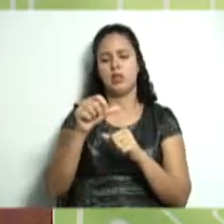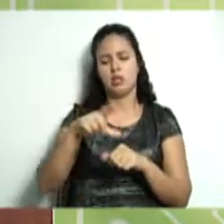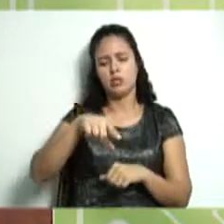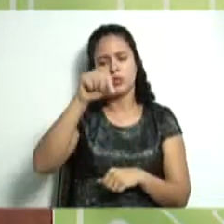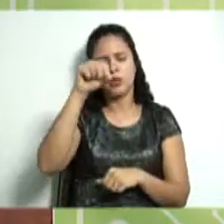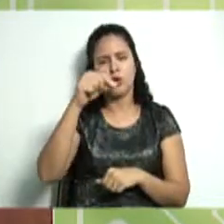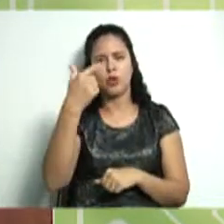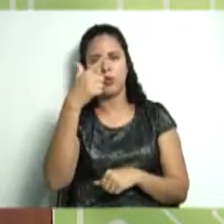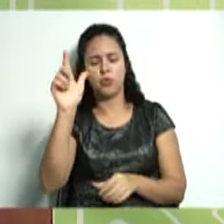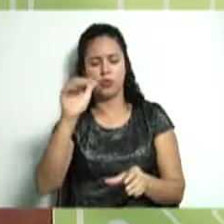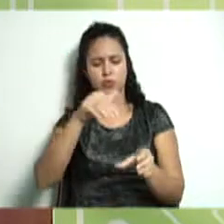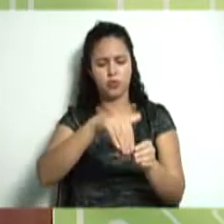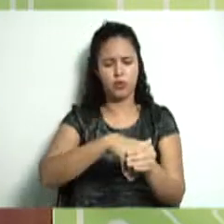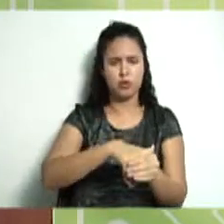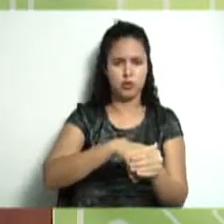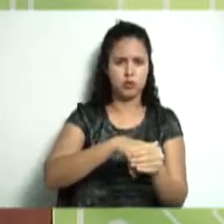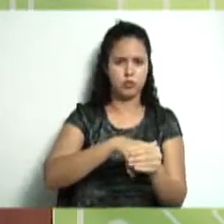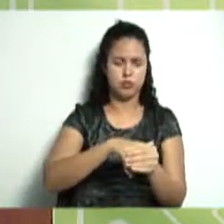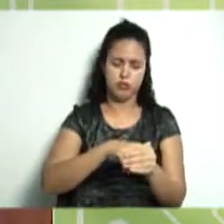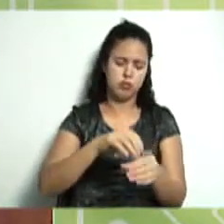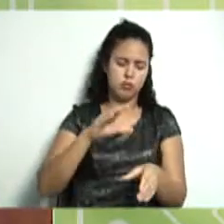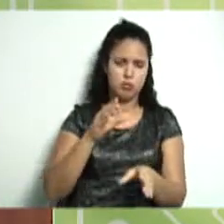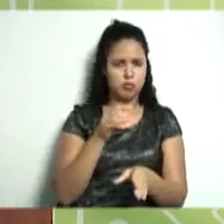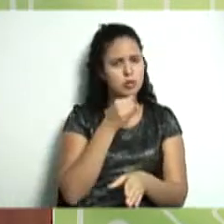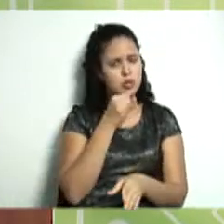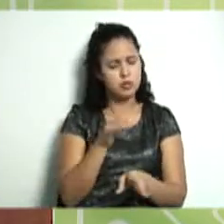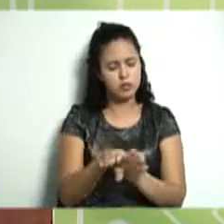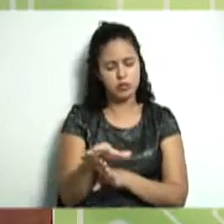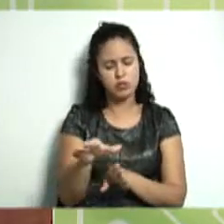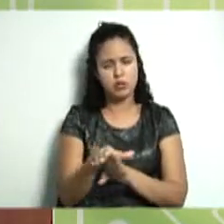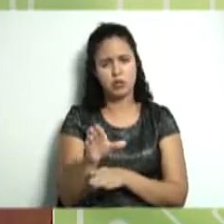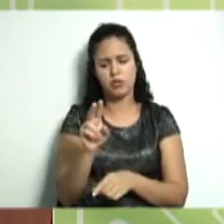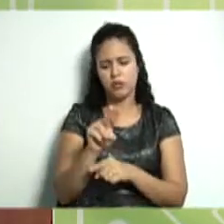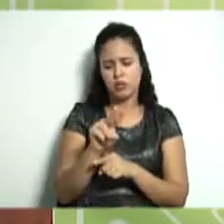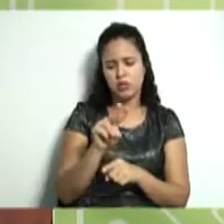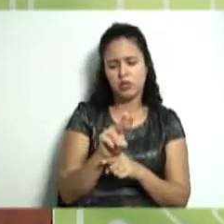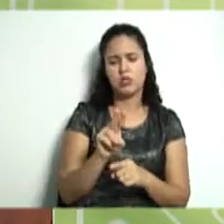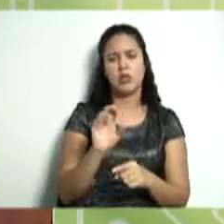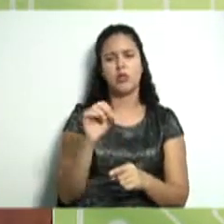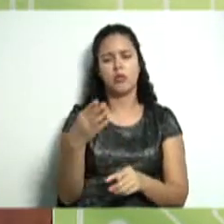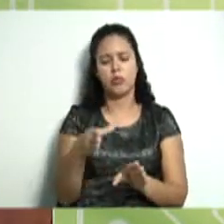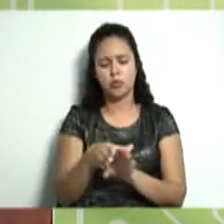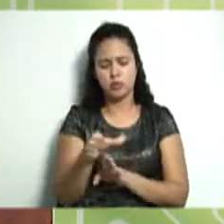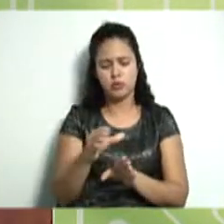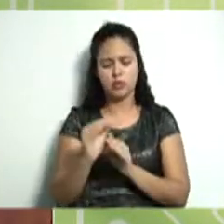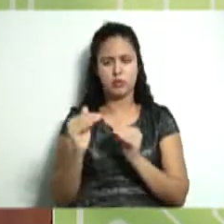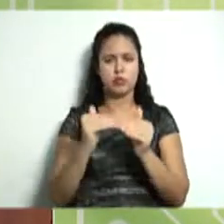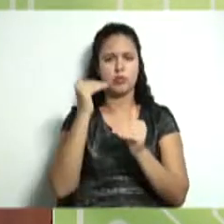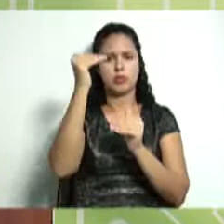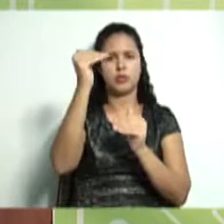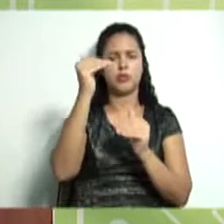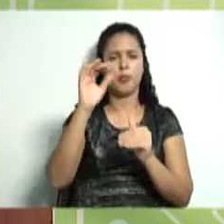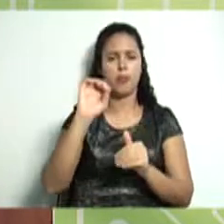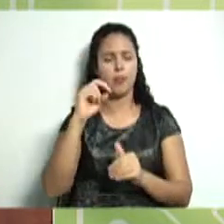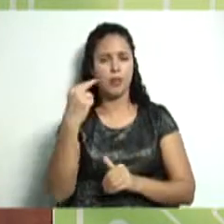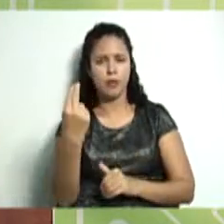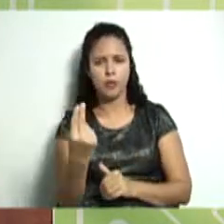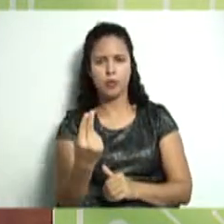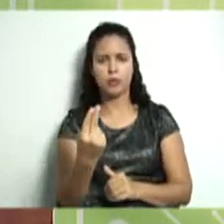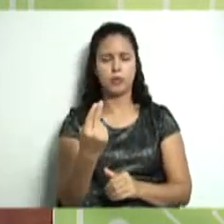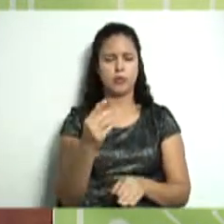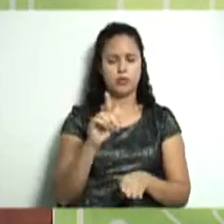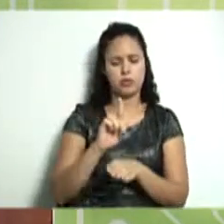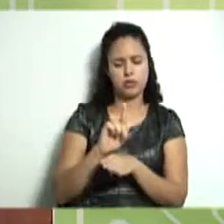ser colocada ali no Conselho Fiscal ou no Conselho Superior ou na gestão, na